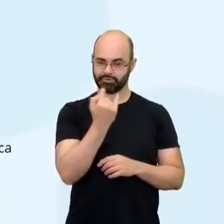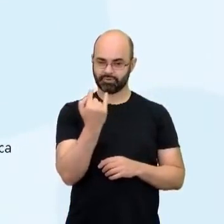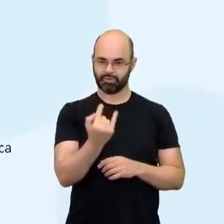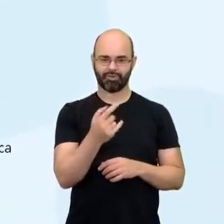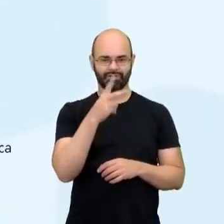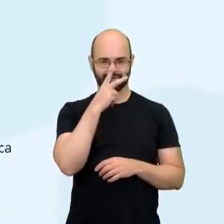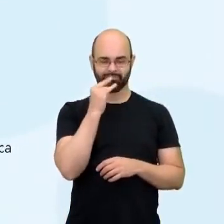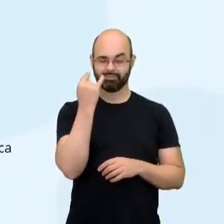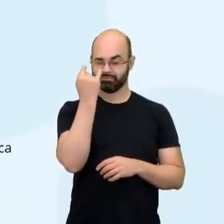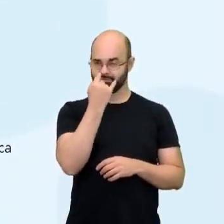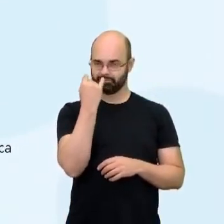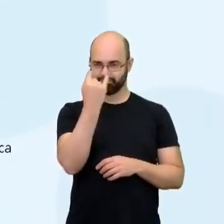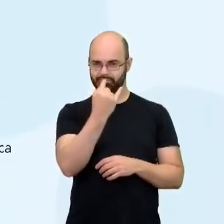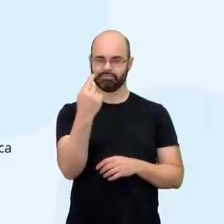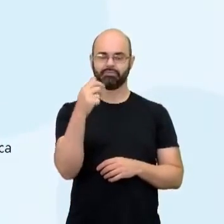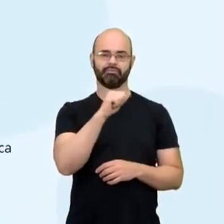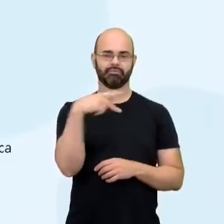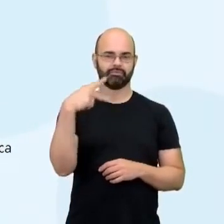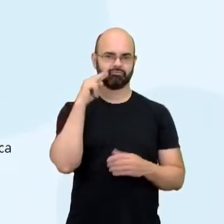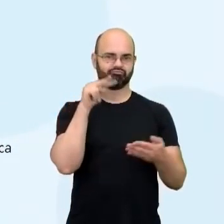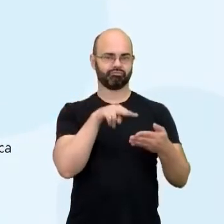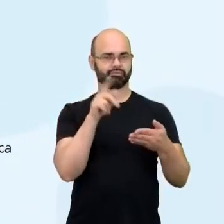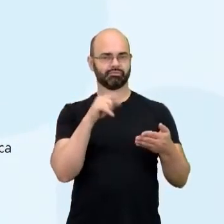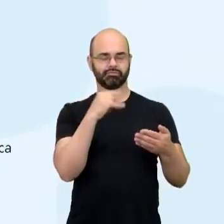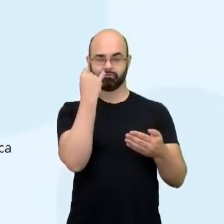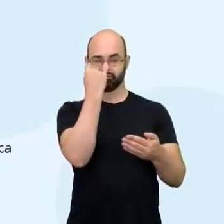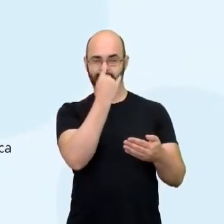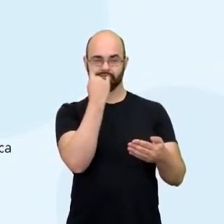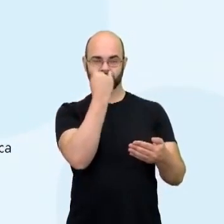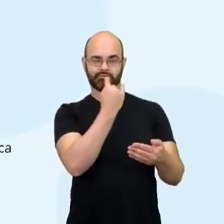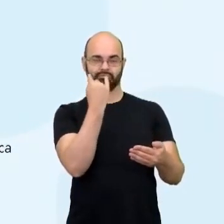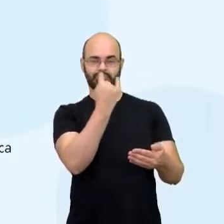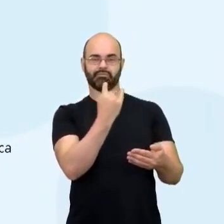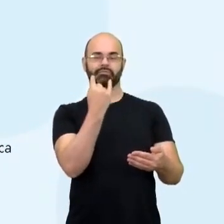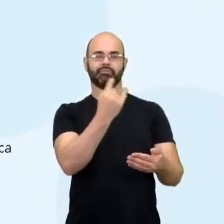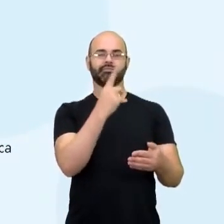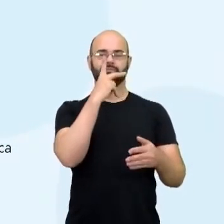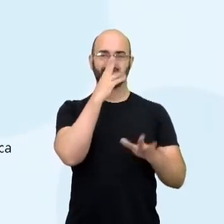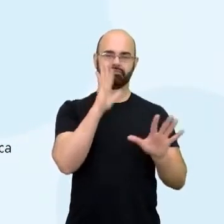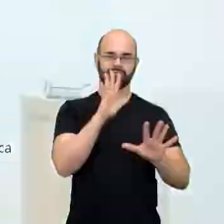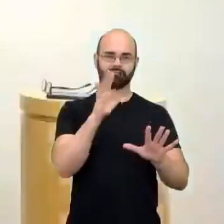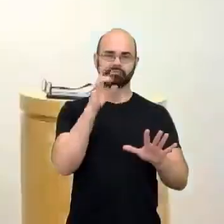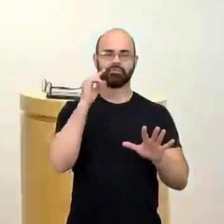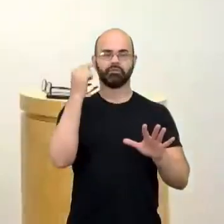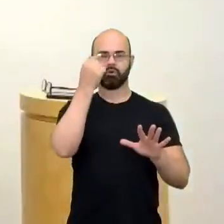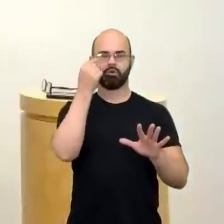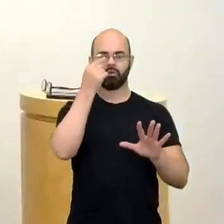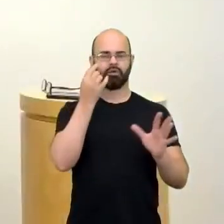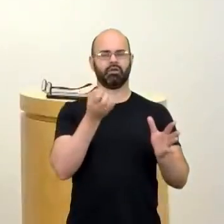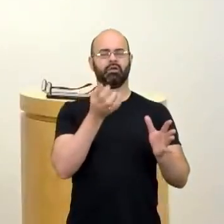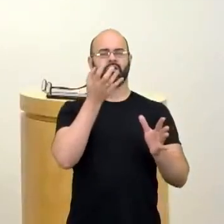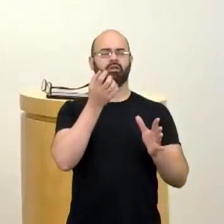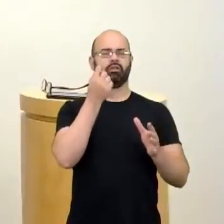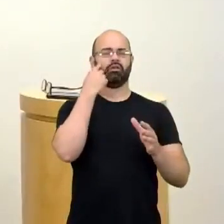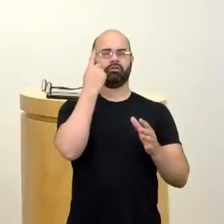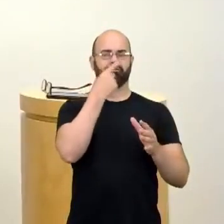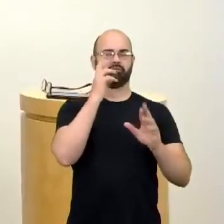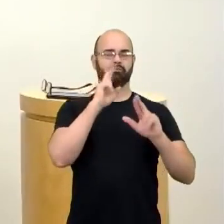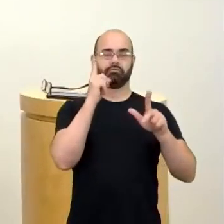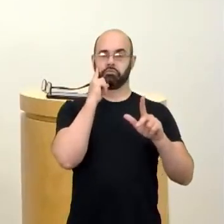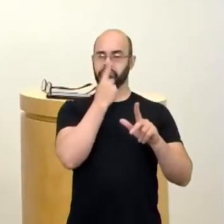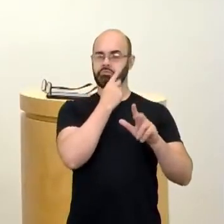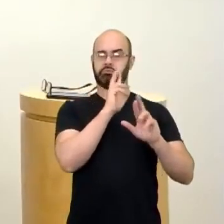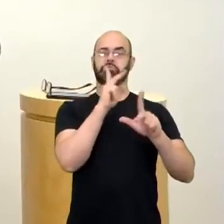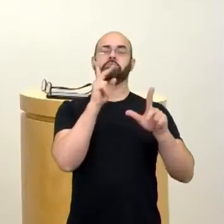ver aí no aplicativo, mas a intenção é que vocês vissem essa ilusão de ótica ali no centro do quadrado. A